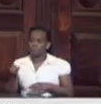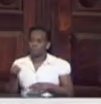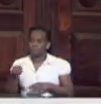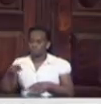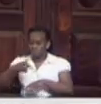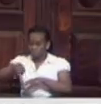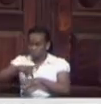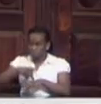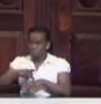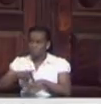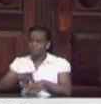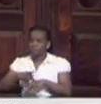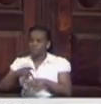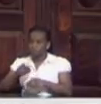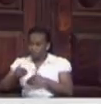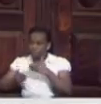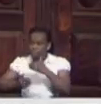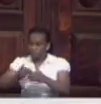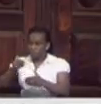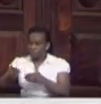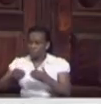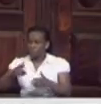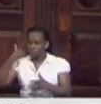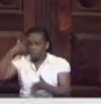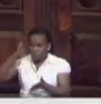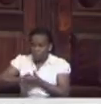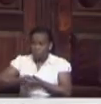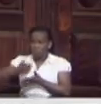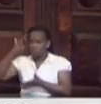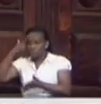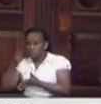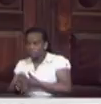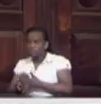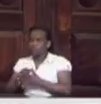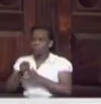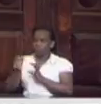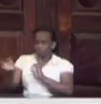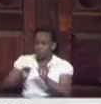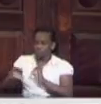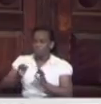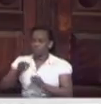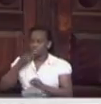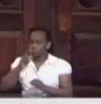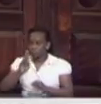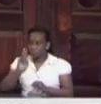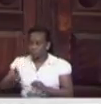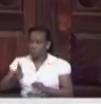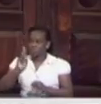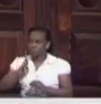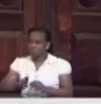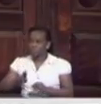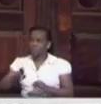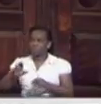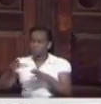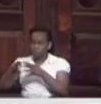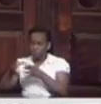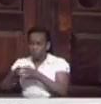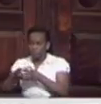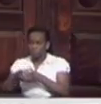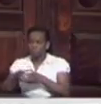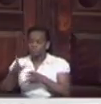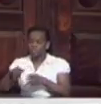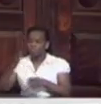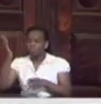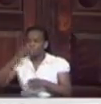deste país, na medida em que as decisões proferidas naquele parlamento são um